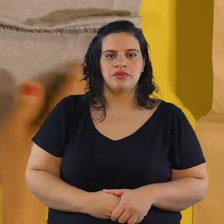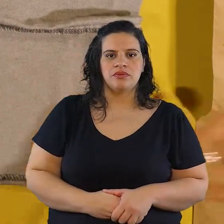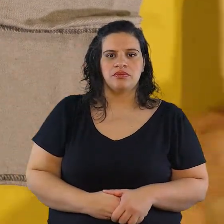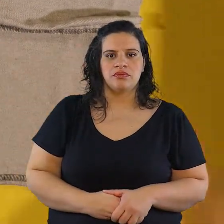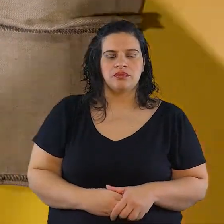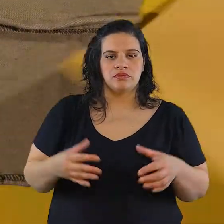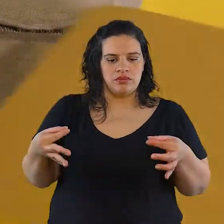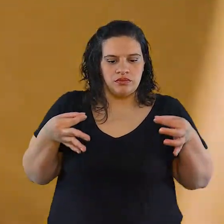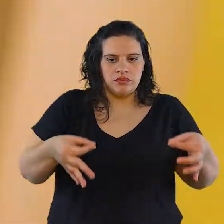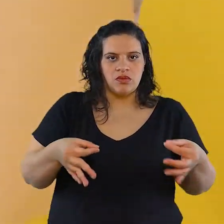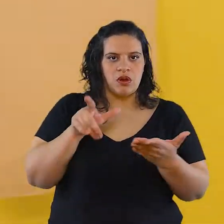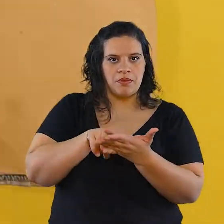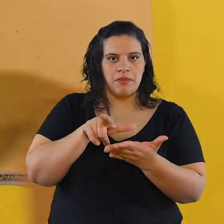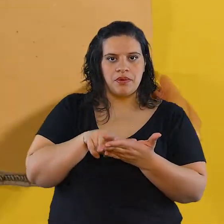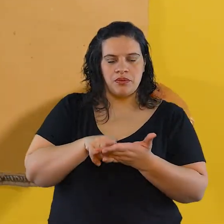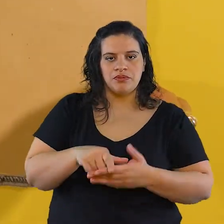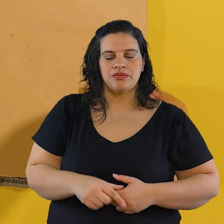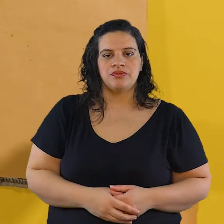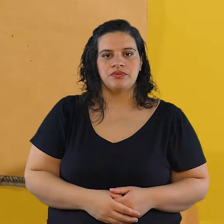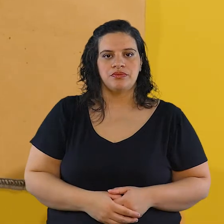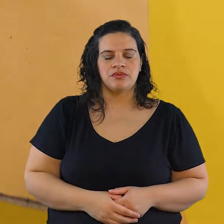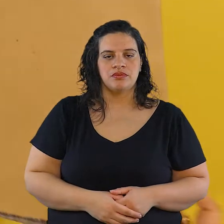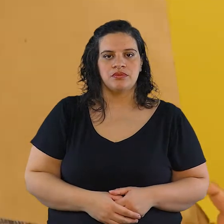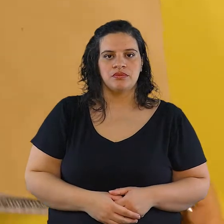enviesada. Eu venho e coloco a medida.